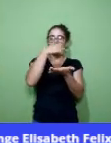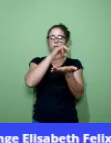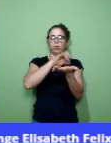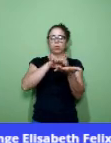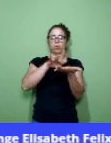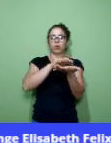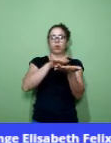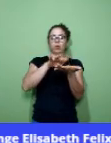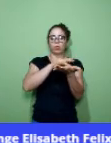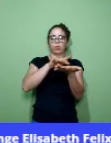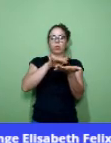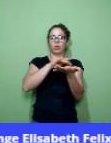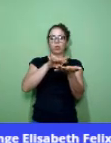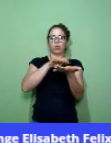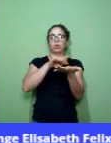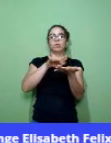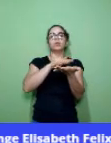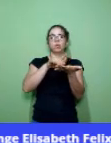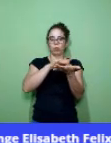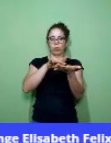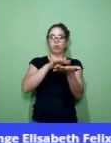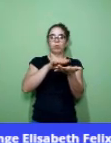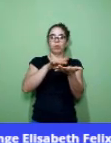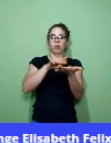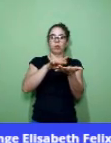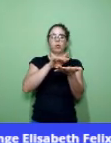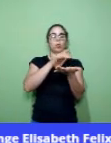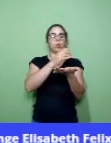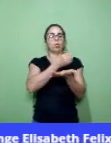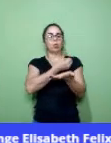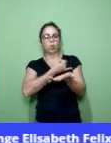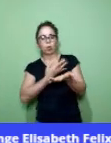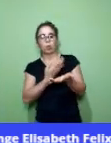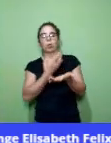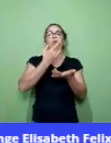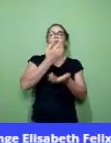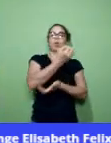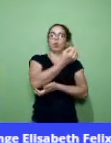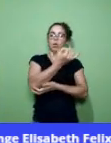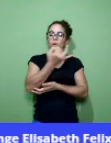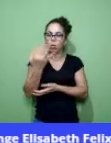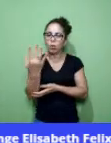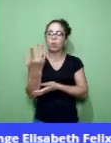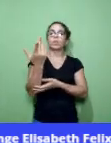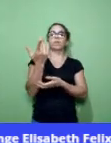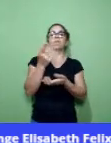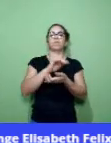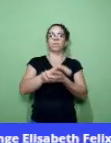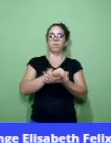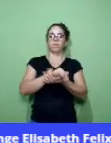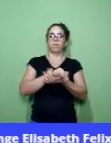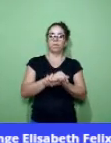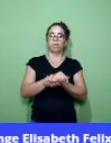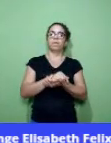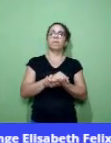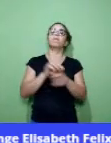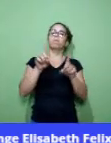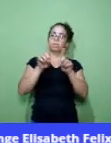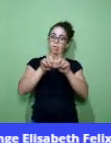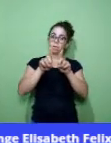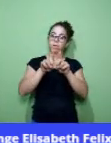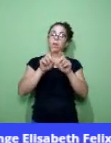braille, para trabalhar com o aluno que tem deficiência visual. Aí trabalha em braille, o numeral,